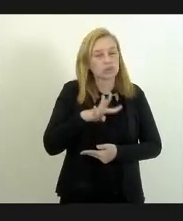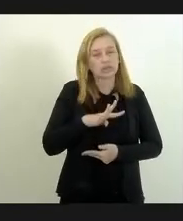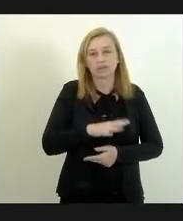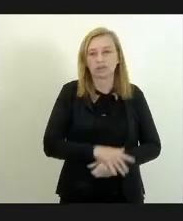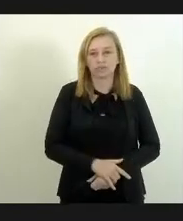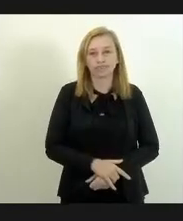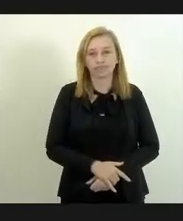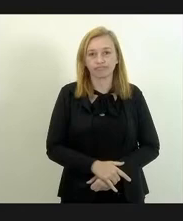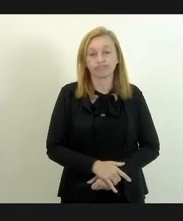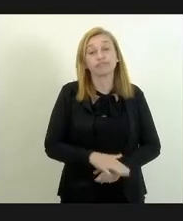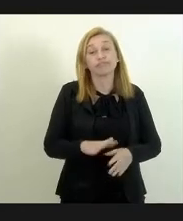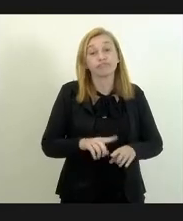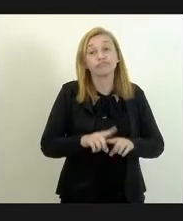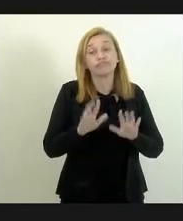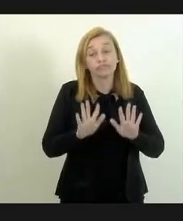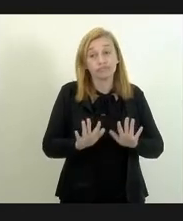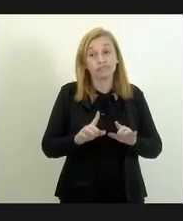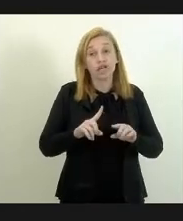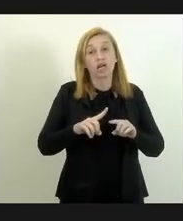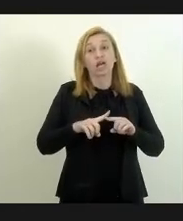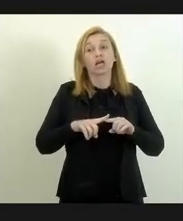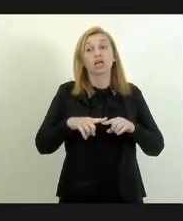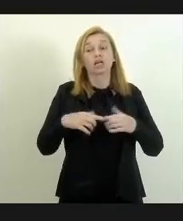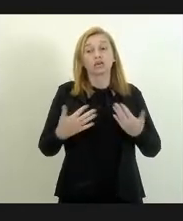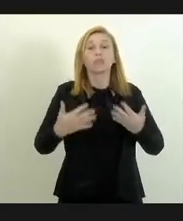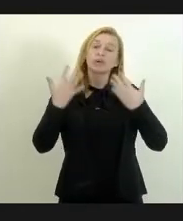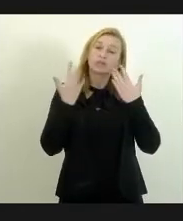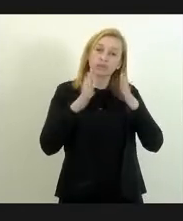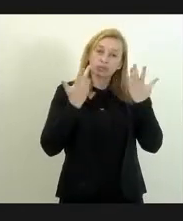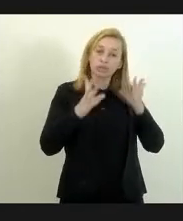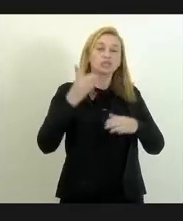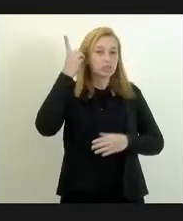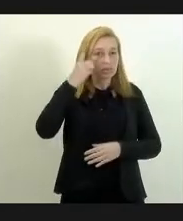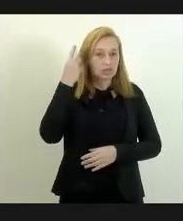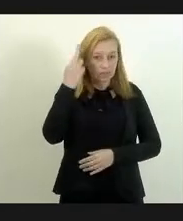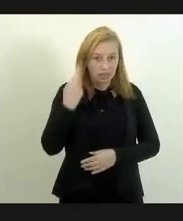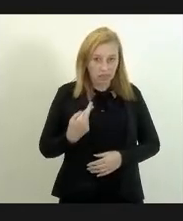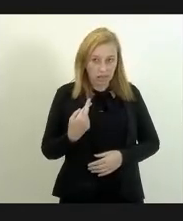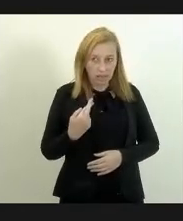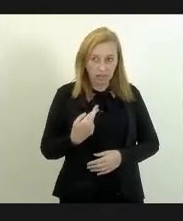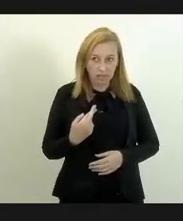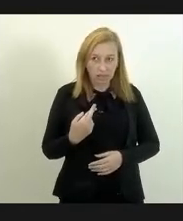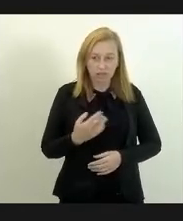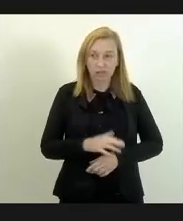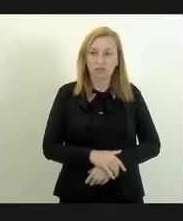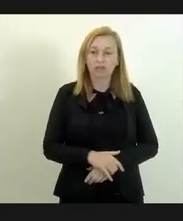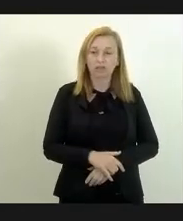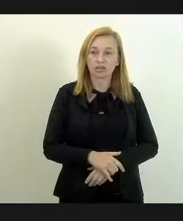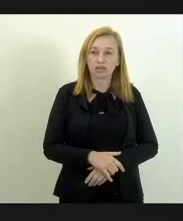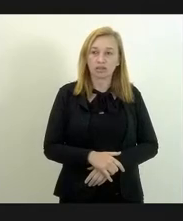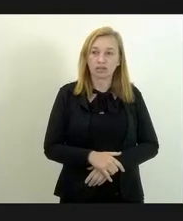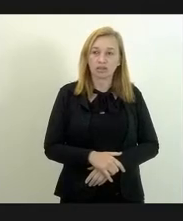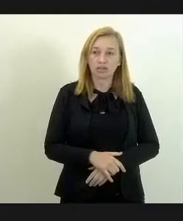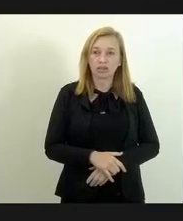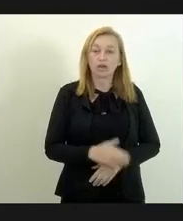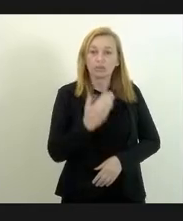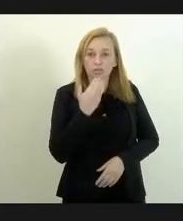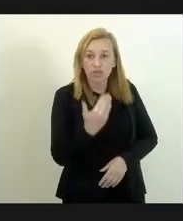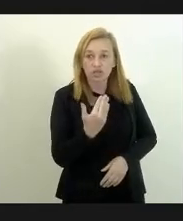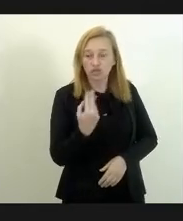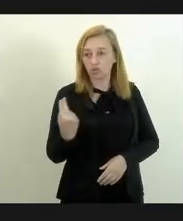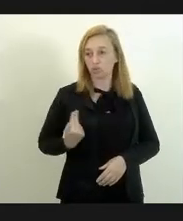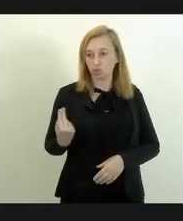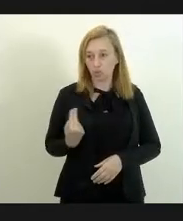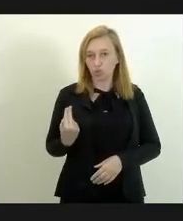conhecimento. Então, parabenizar a deputada Renata Souza e, se possível, né, é, pedir a